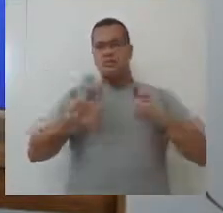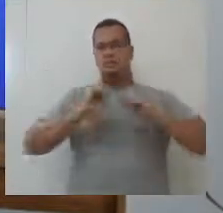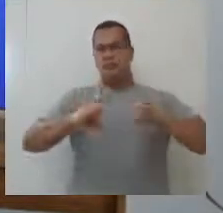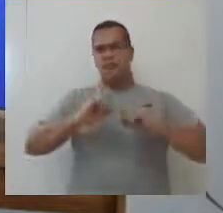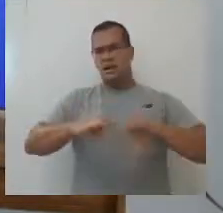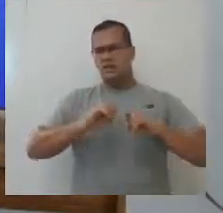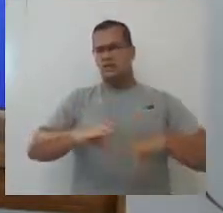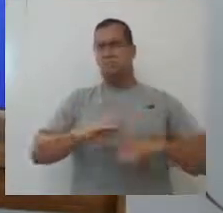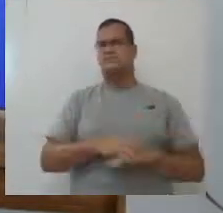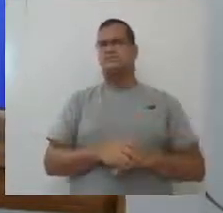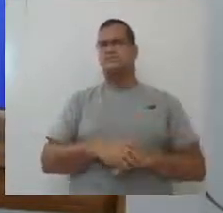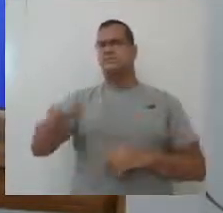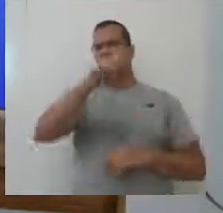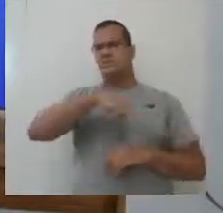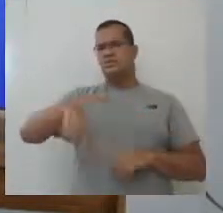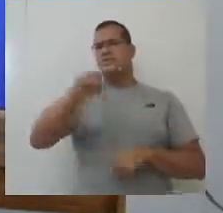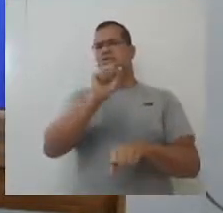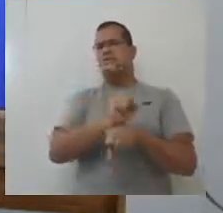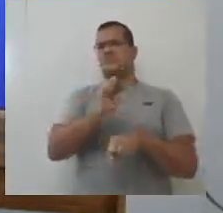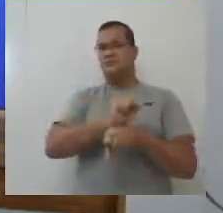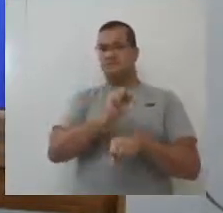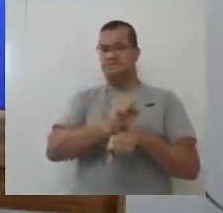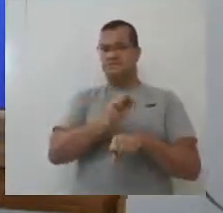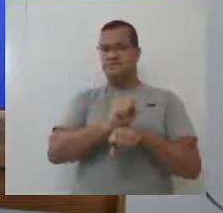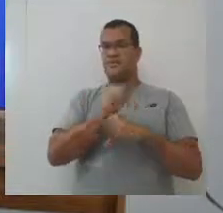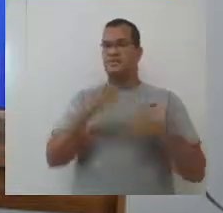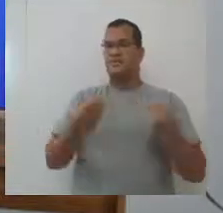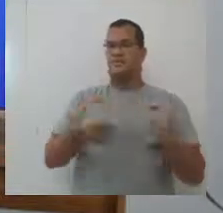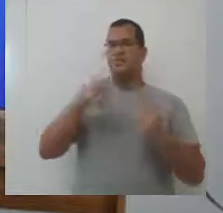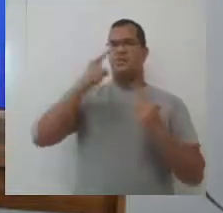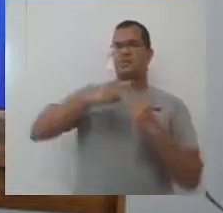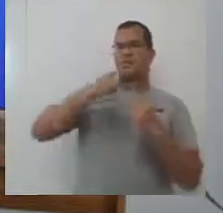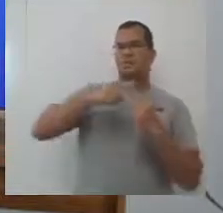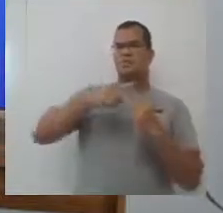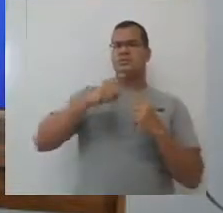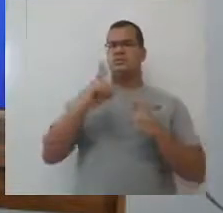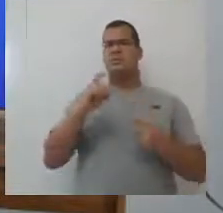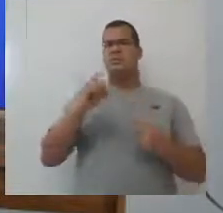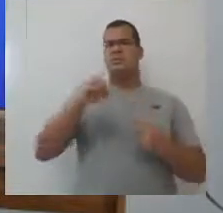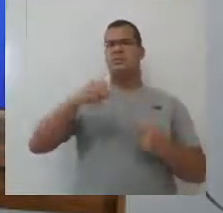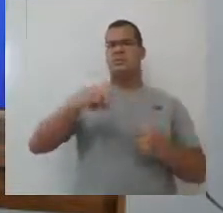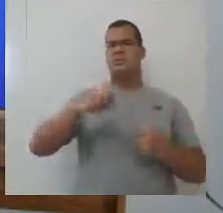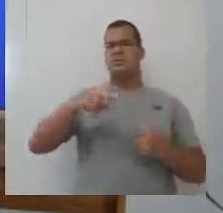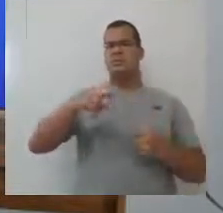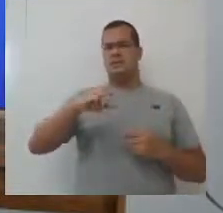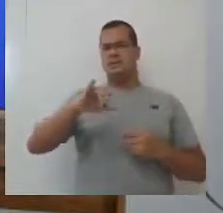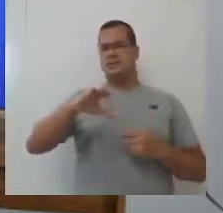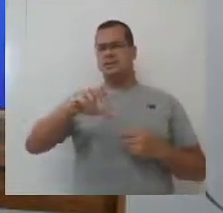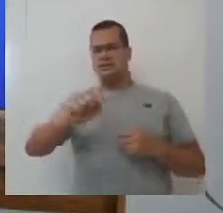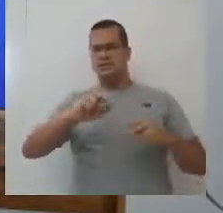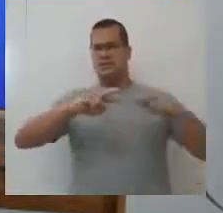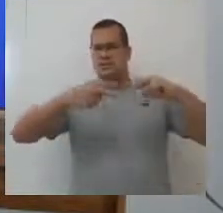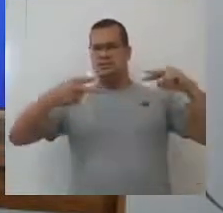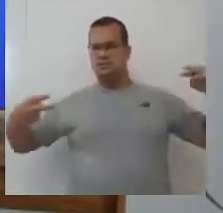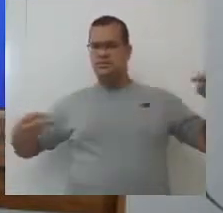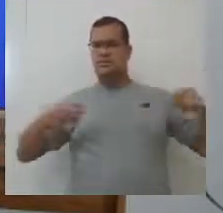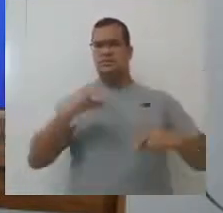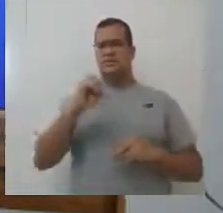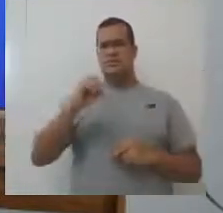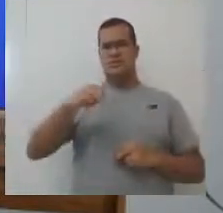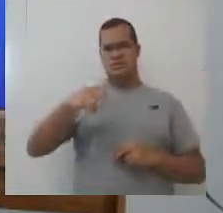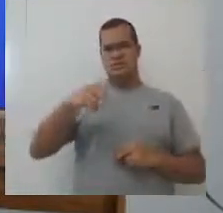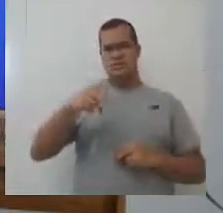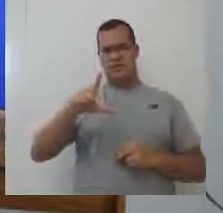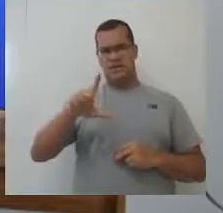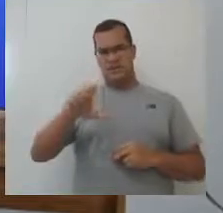eu coloquei aí, vocês estão esperando aquela coisa dos tipos de dominância, né? A gente dizer o que é uma genética de dominância completa, de